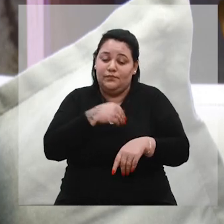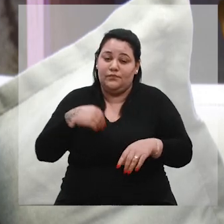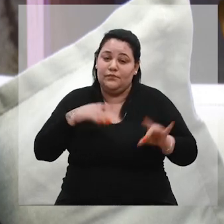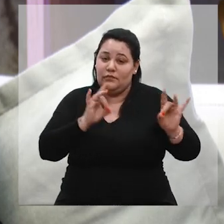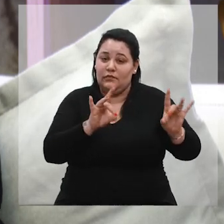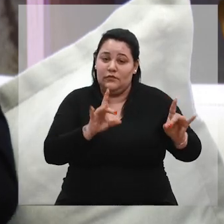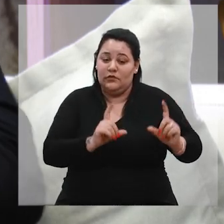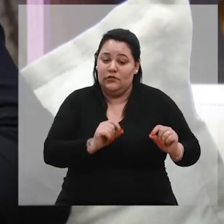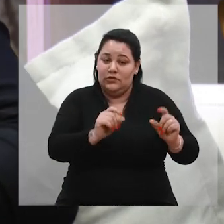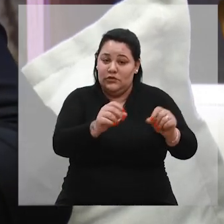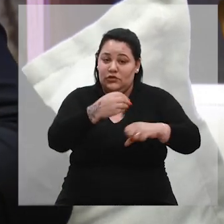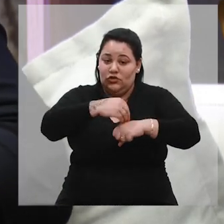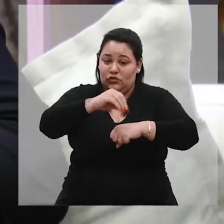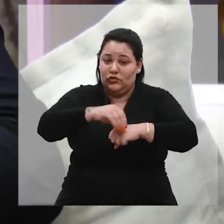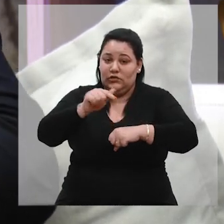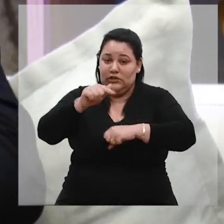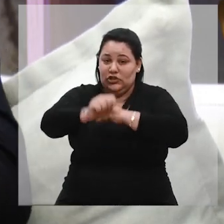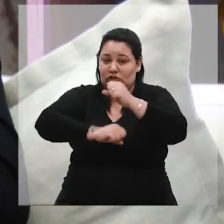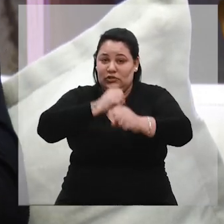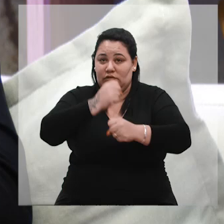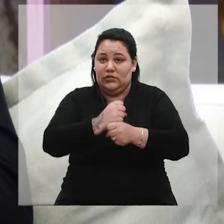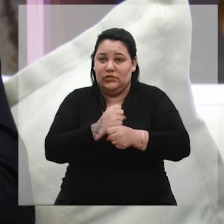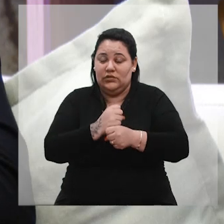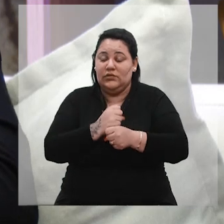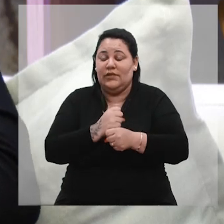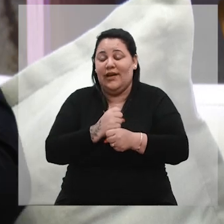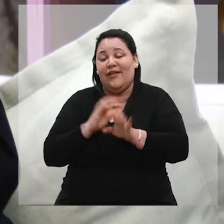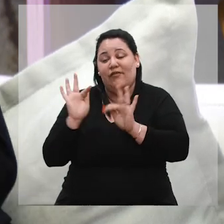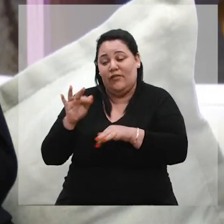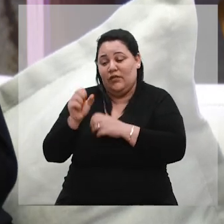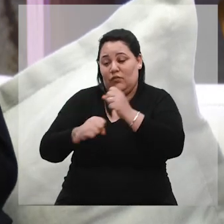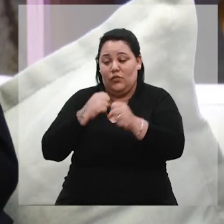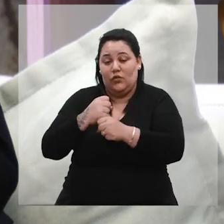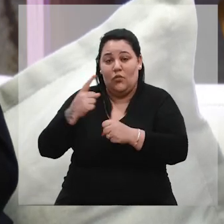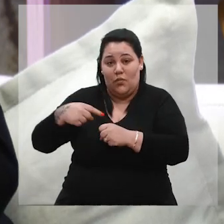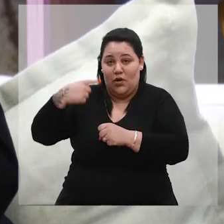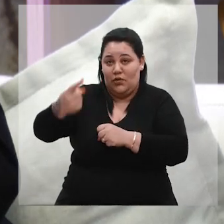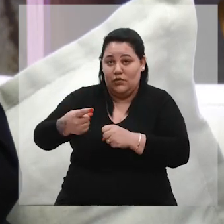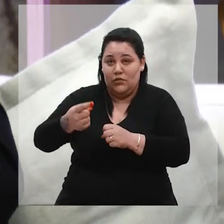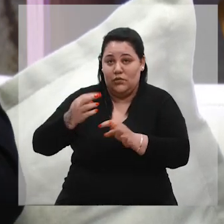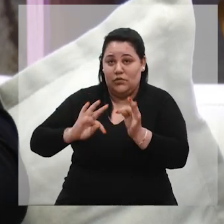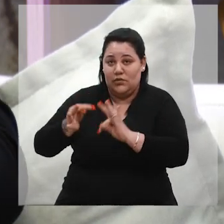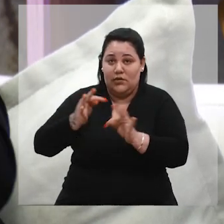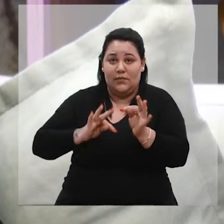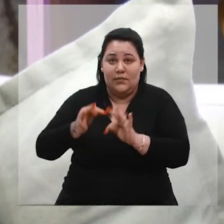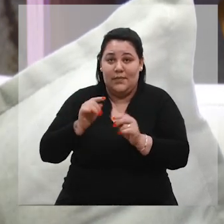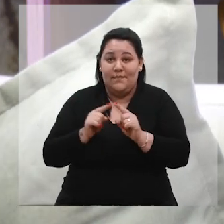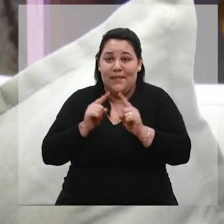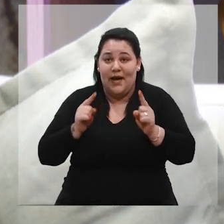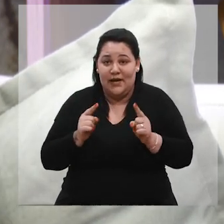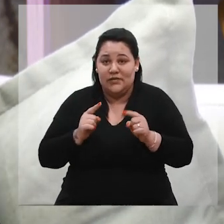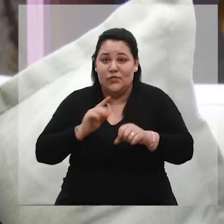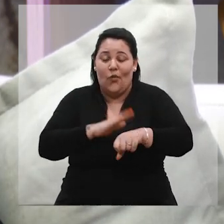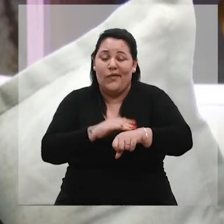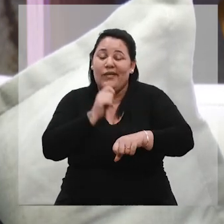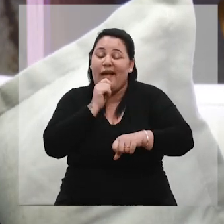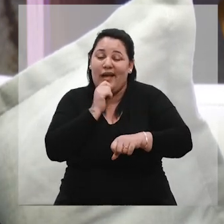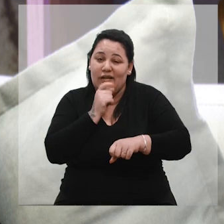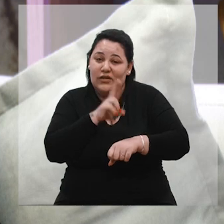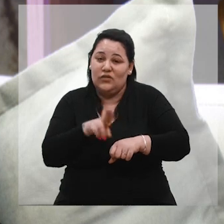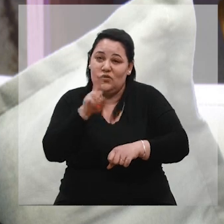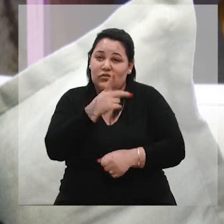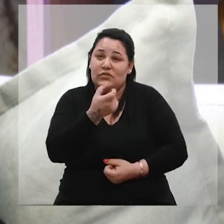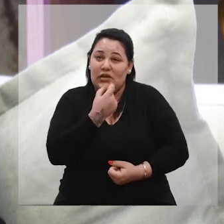oncologista me indicou por 7 anos, né? Então vai encerrar ano que vem esse tratamento, enfim. Mas enquanto isso